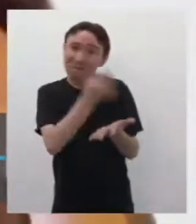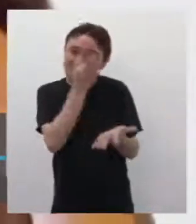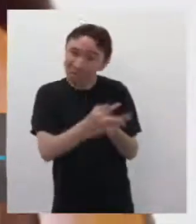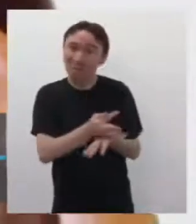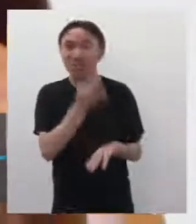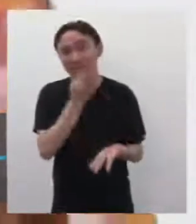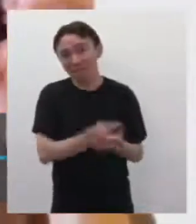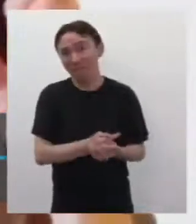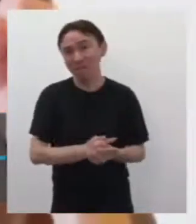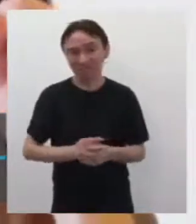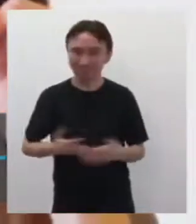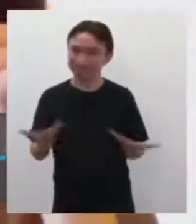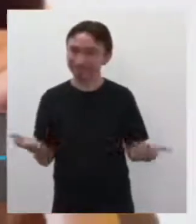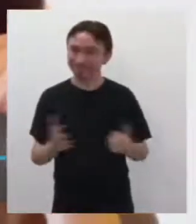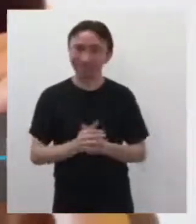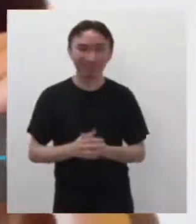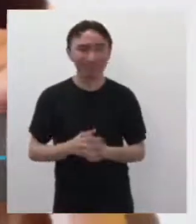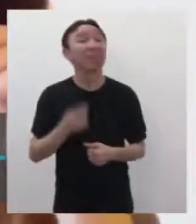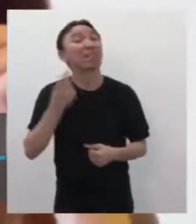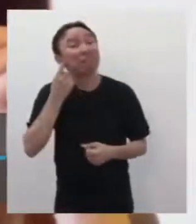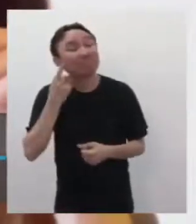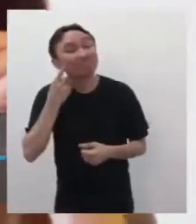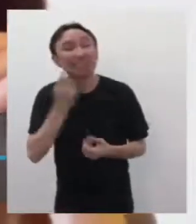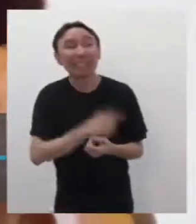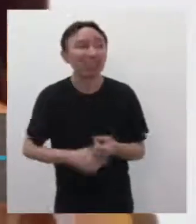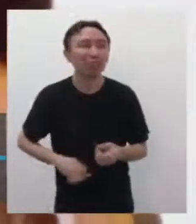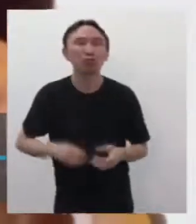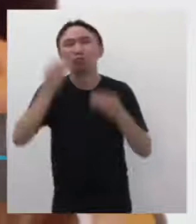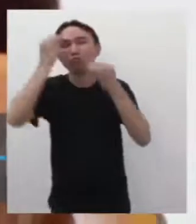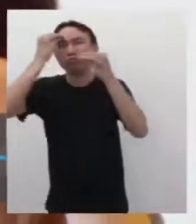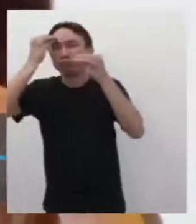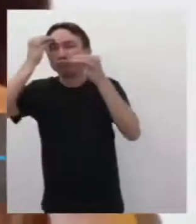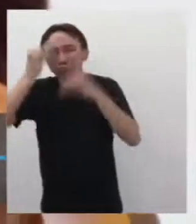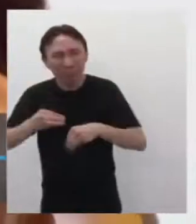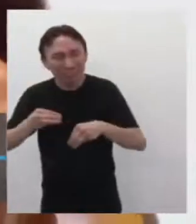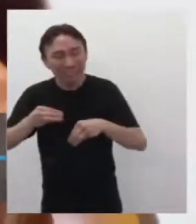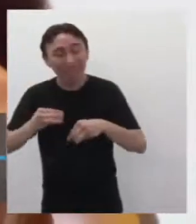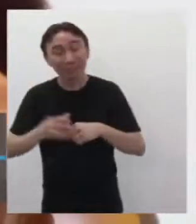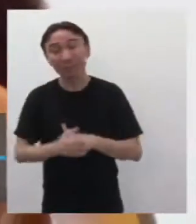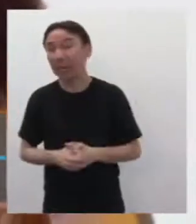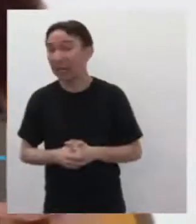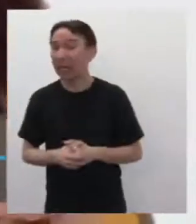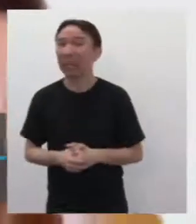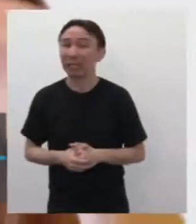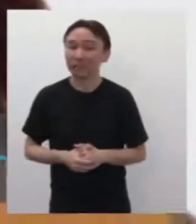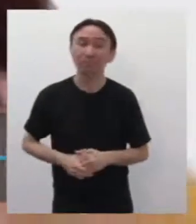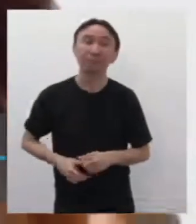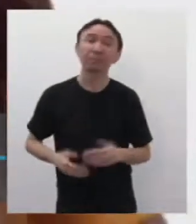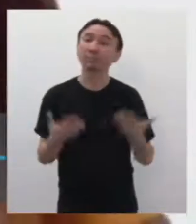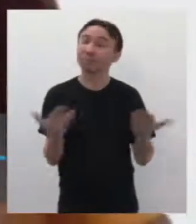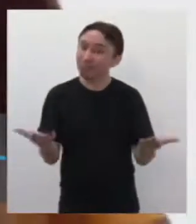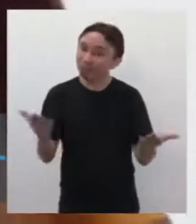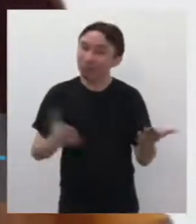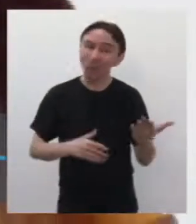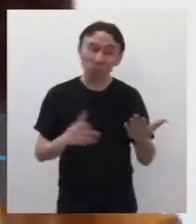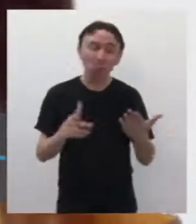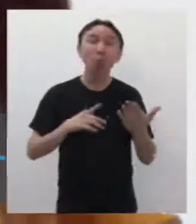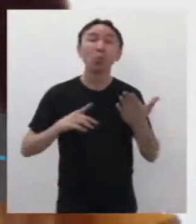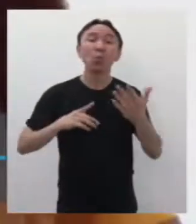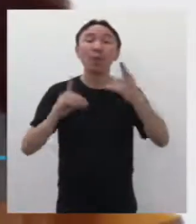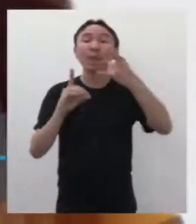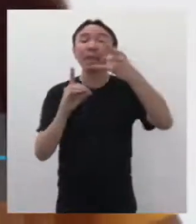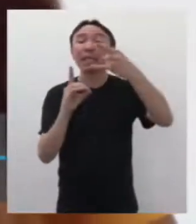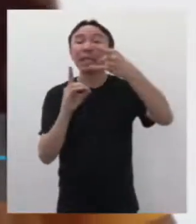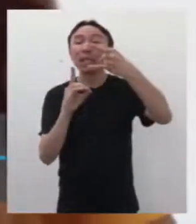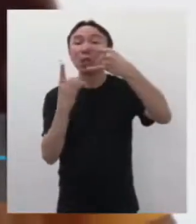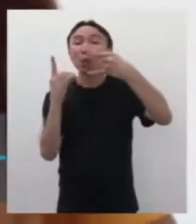ponto, então, tratando da evasão escolar, nesse ponto, o Descomplica, ele gera engajamento. Como